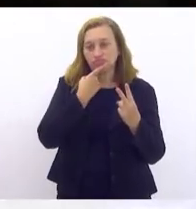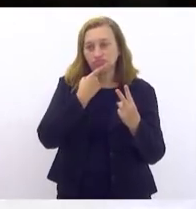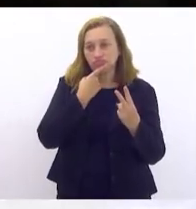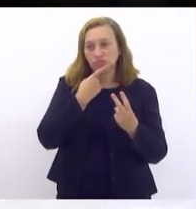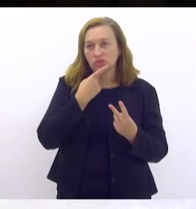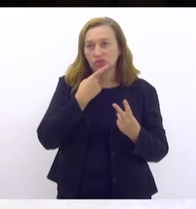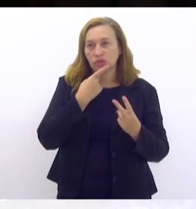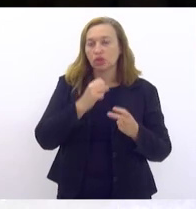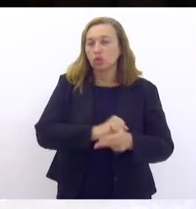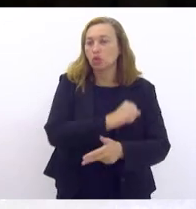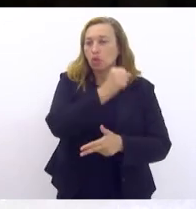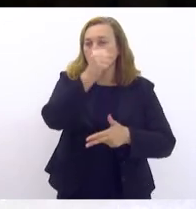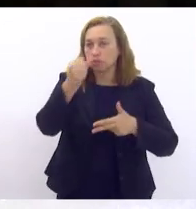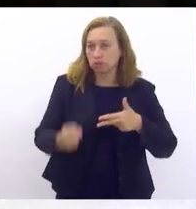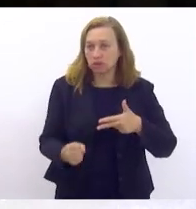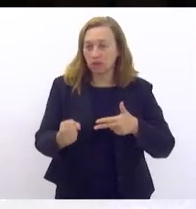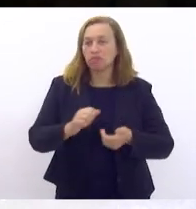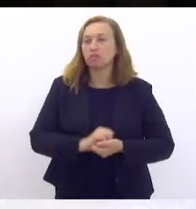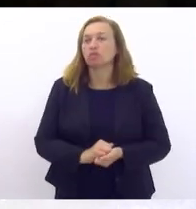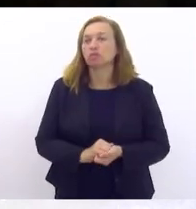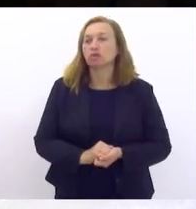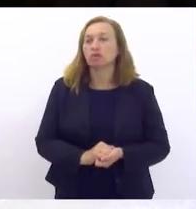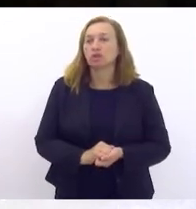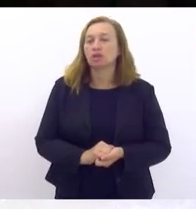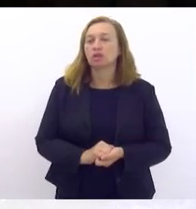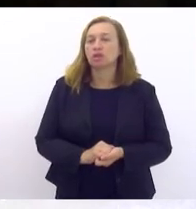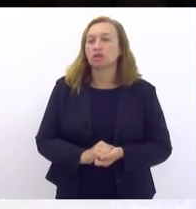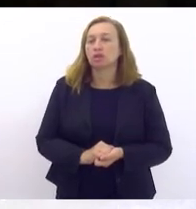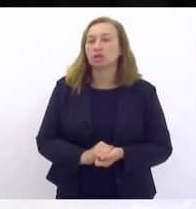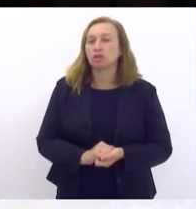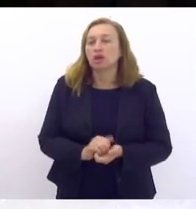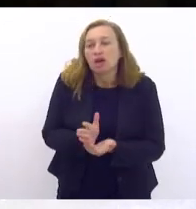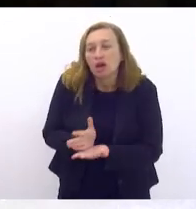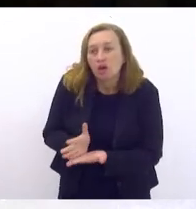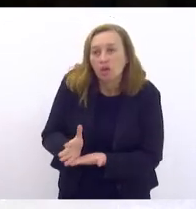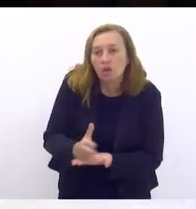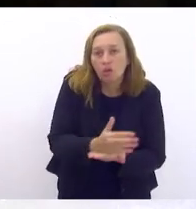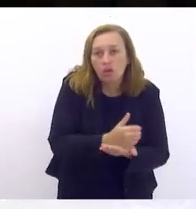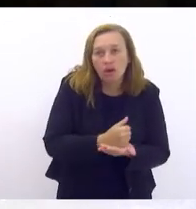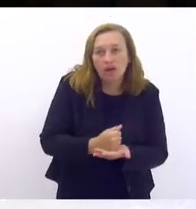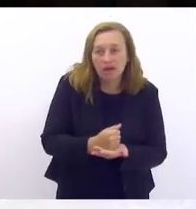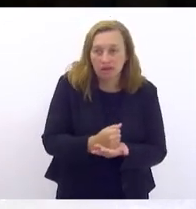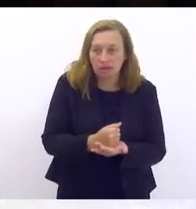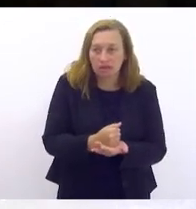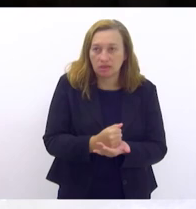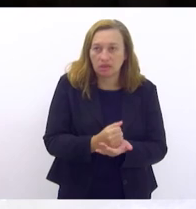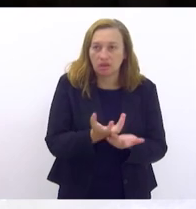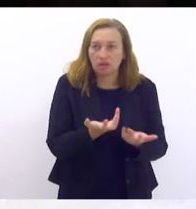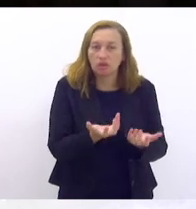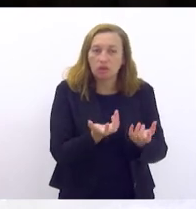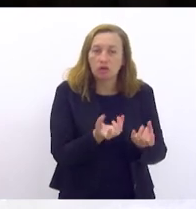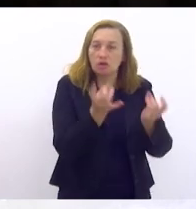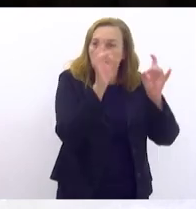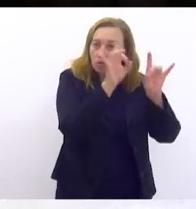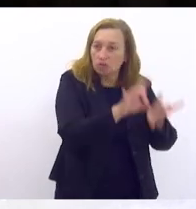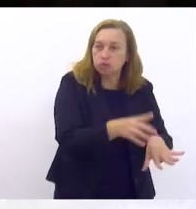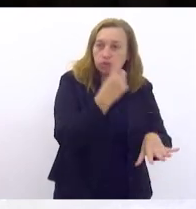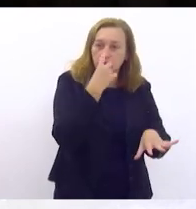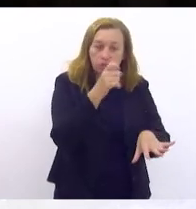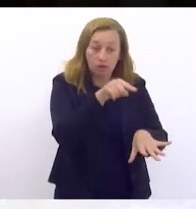poder público coleta o resíduo Urbano e leva para o Aterro